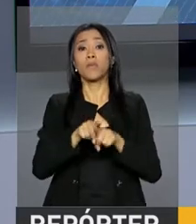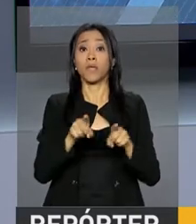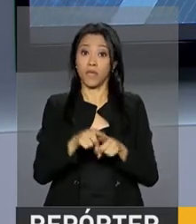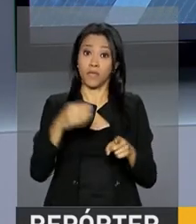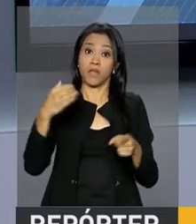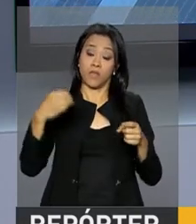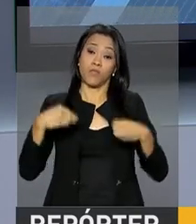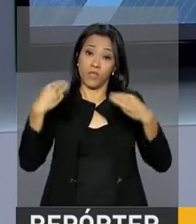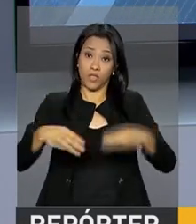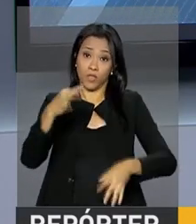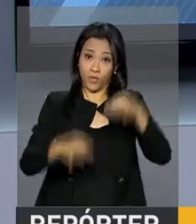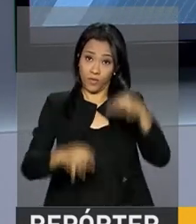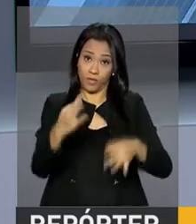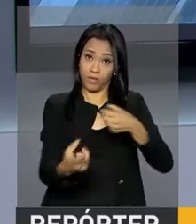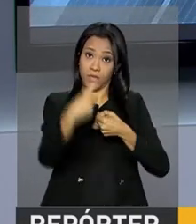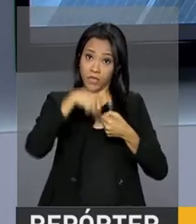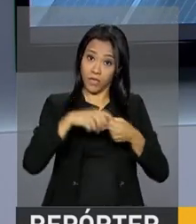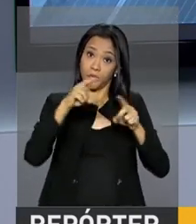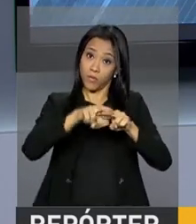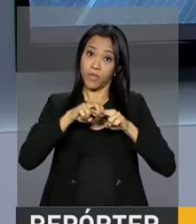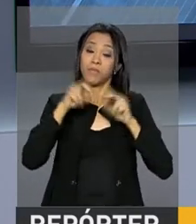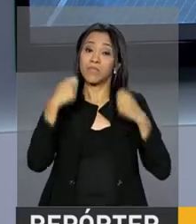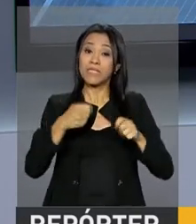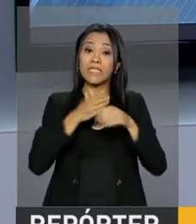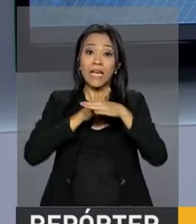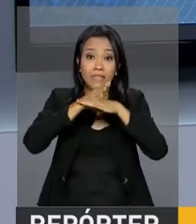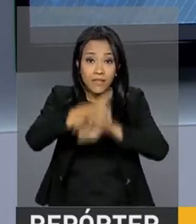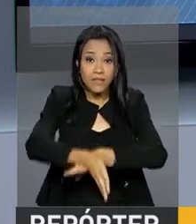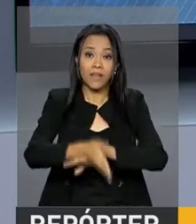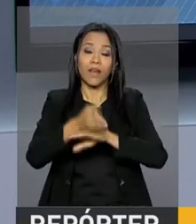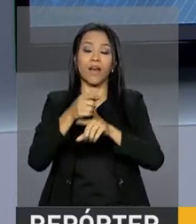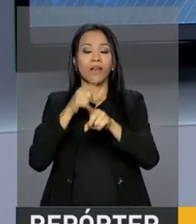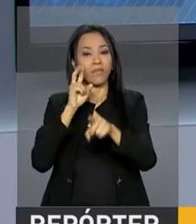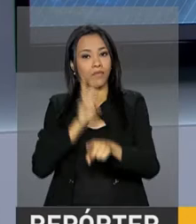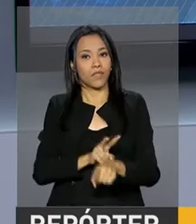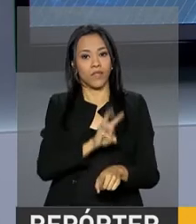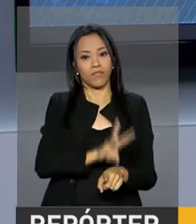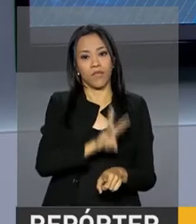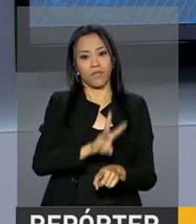Justiça. Para isso, é necessário acessar uma plataforma disponível no site